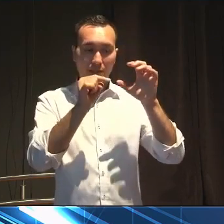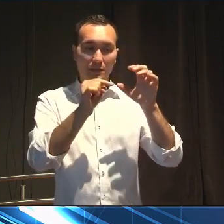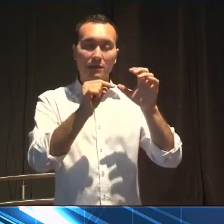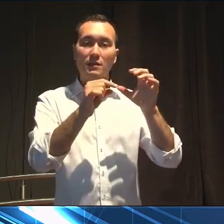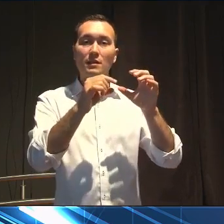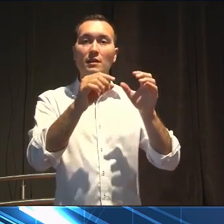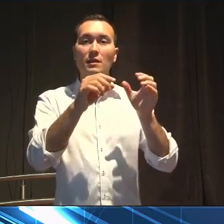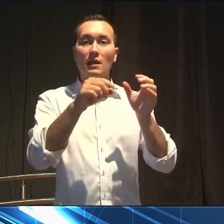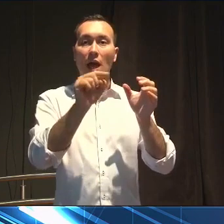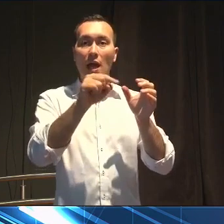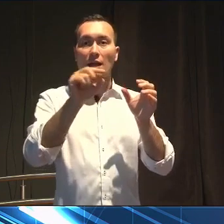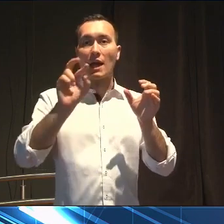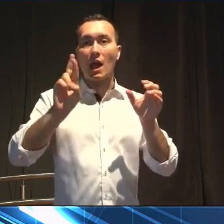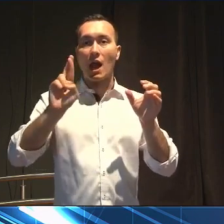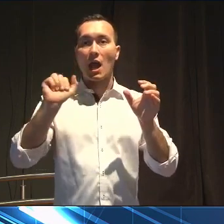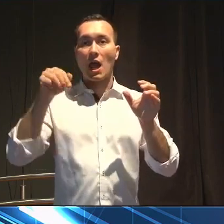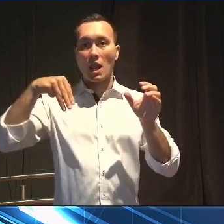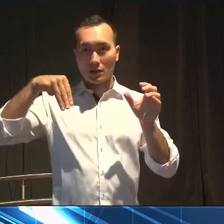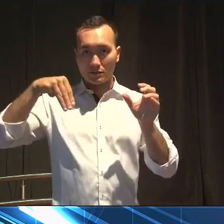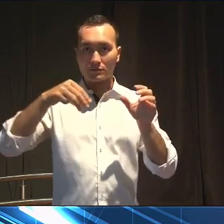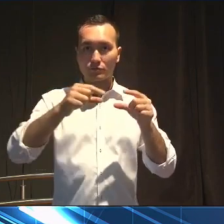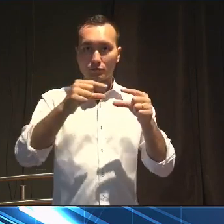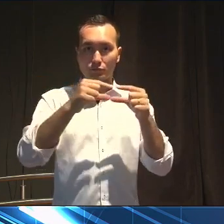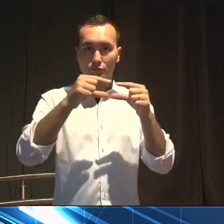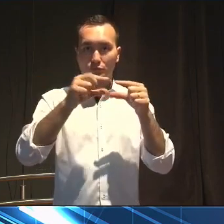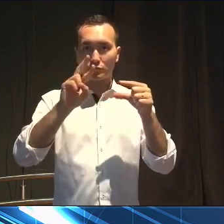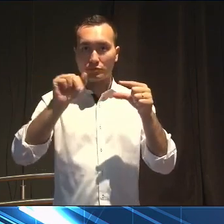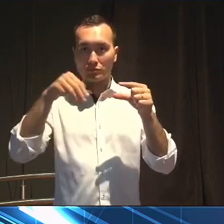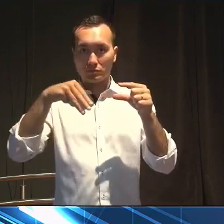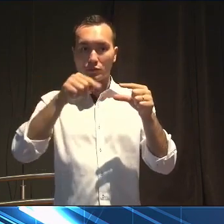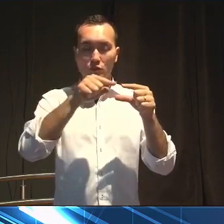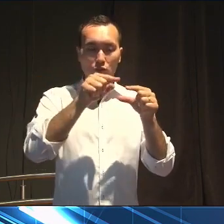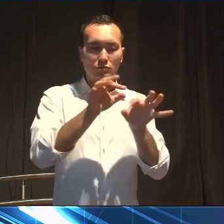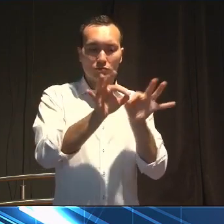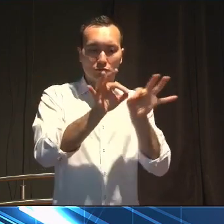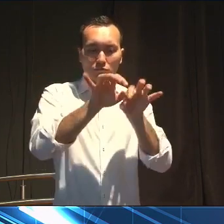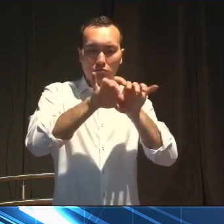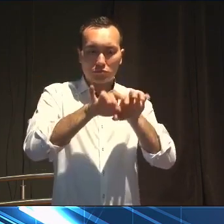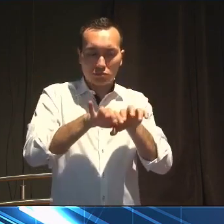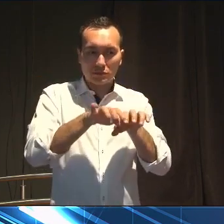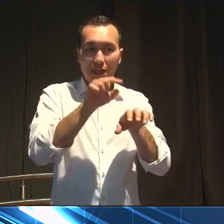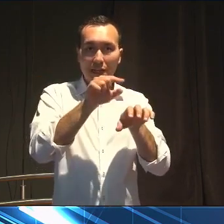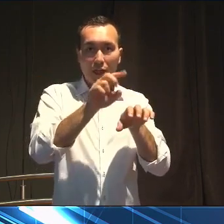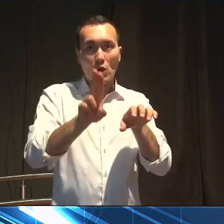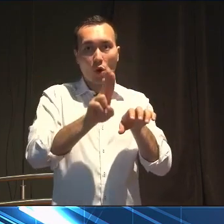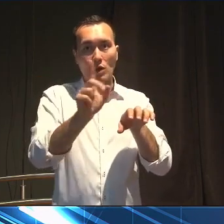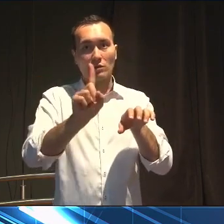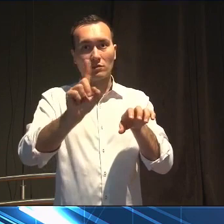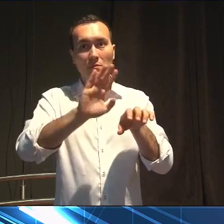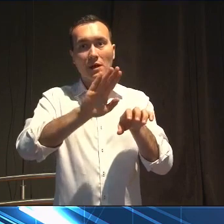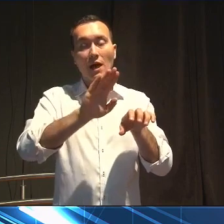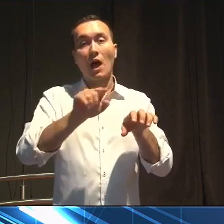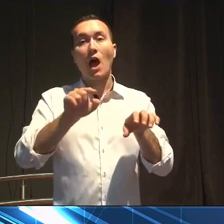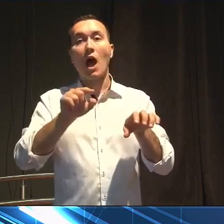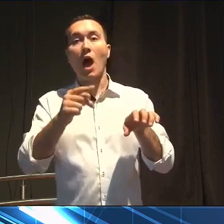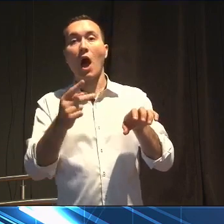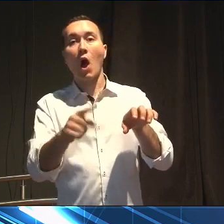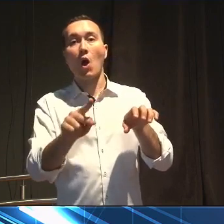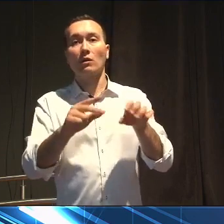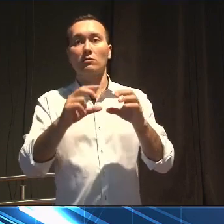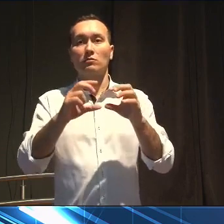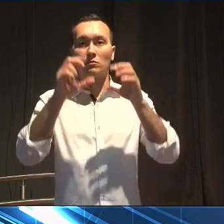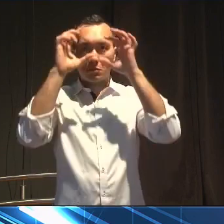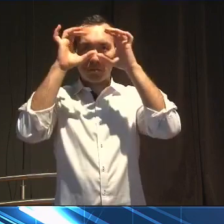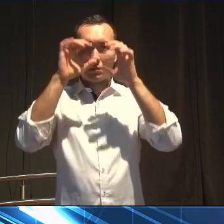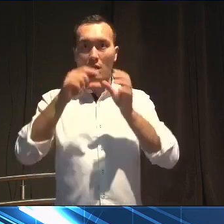atrapalha processadores. Os processadores também têm a mesma dificuldade. Então, uma vez que eu vou usar a GPU em uma parte do meu processamento, e para IA